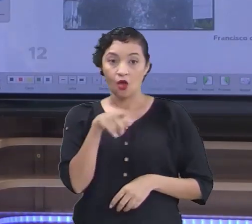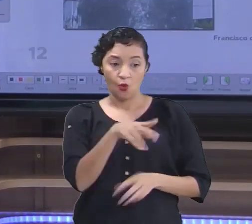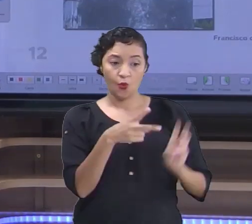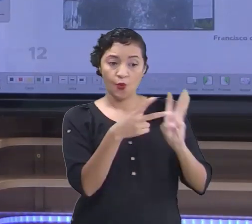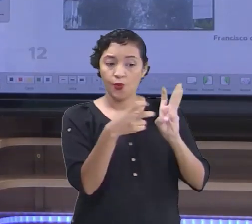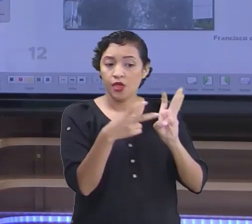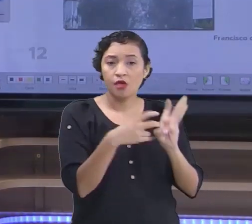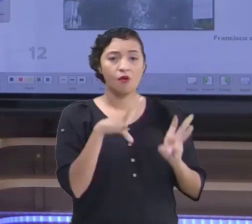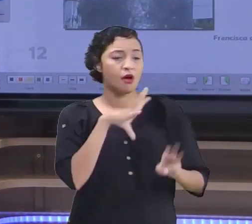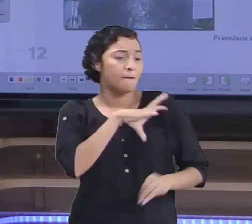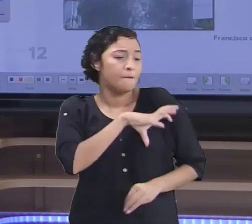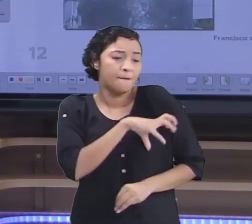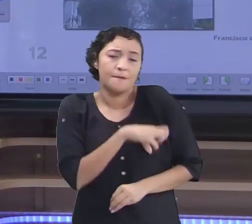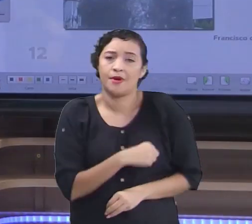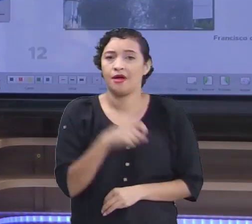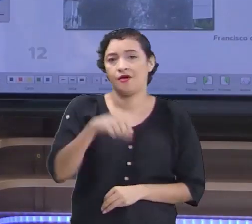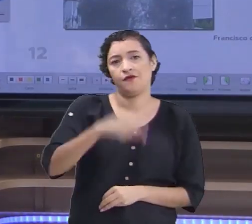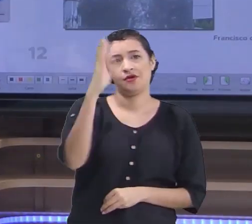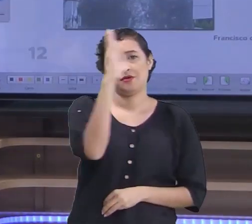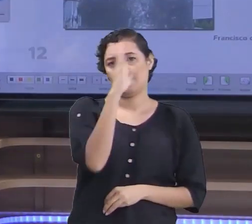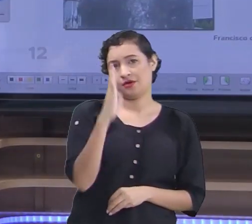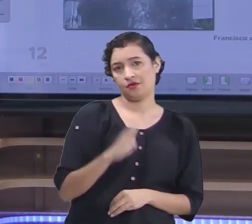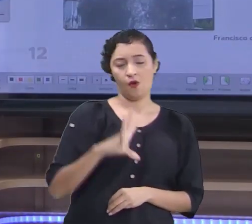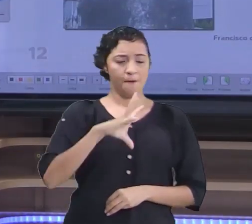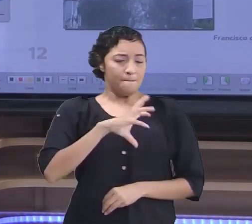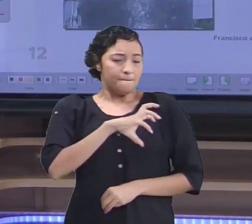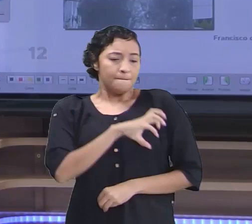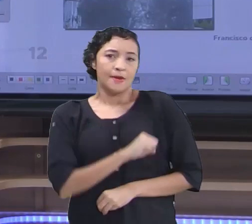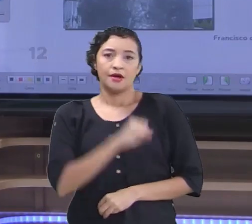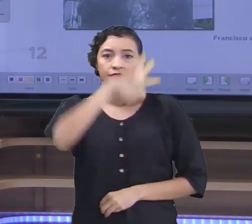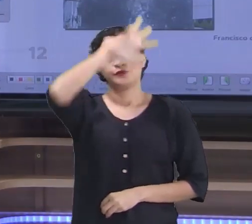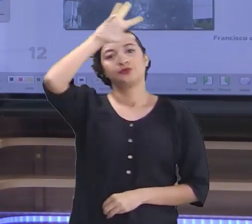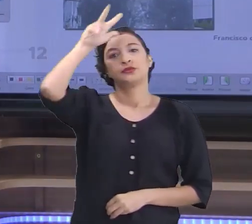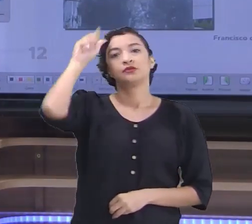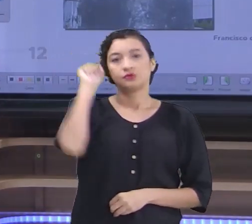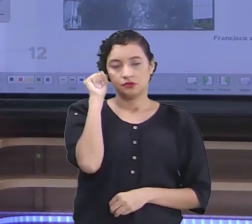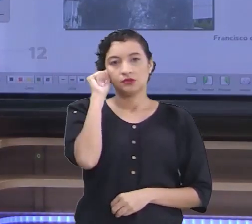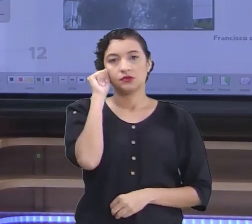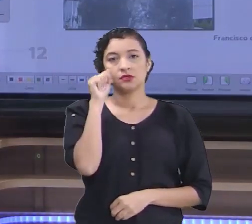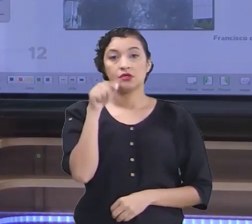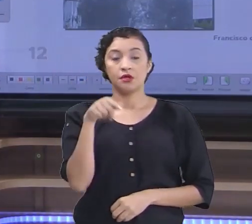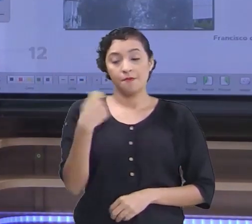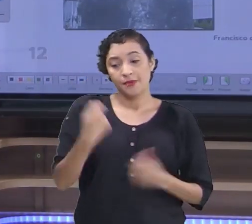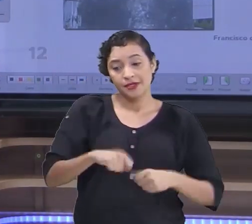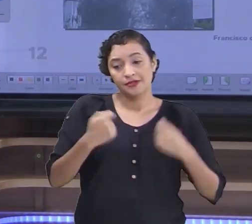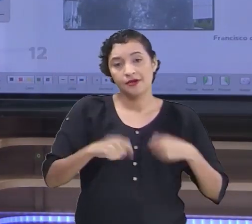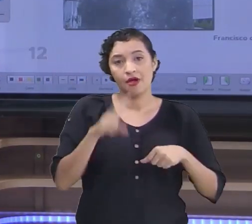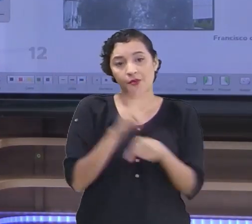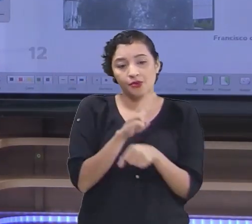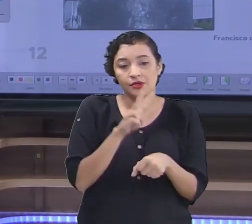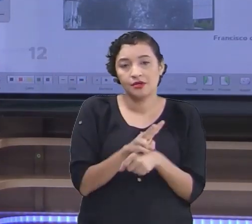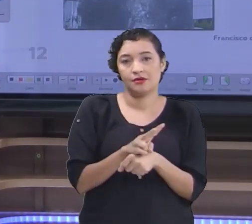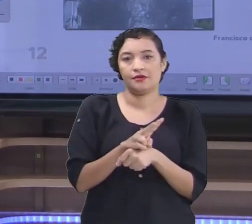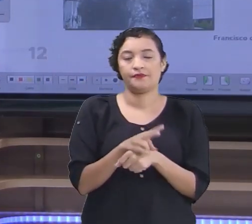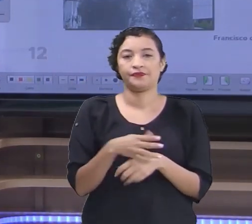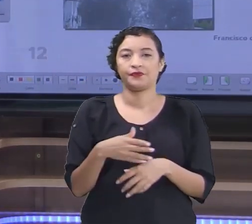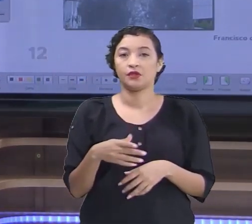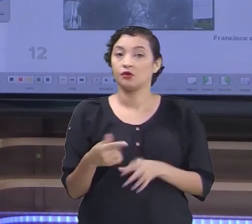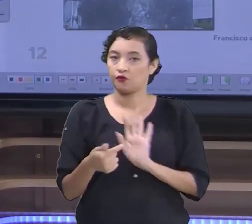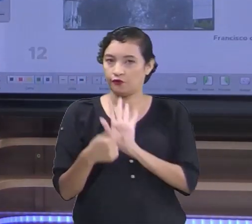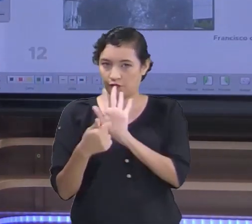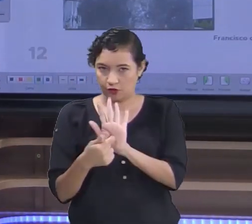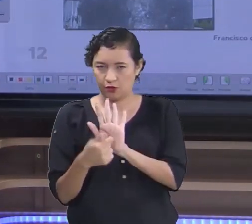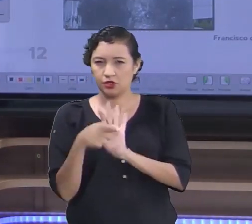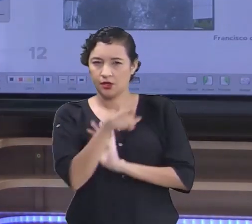lugar onde eles estavam, eles tinham que dar um jeito de se proteger. E aí agora eu vou te contar uma história que é muito interessante